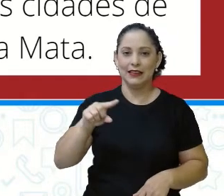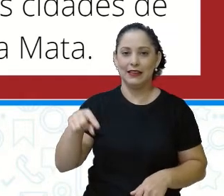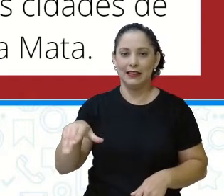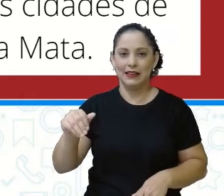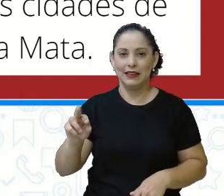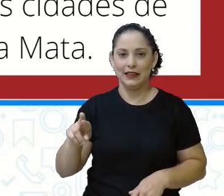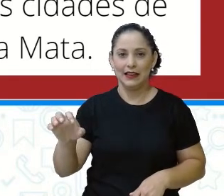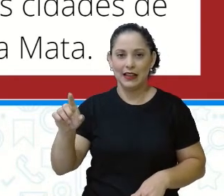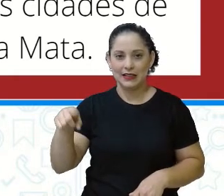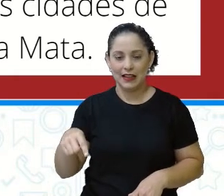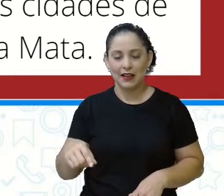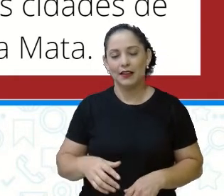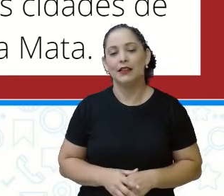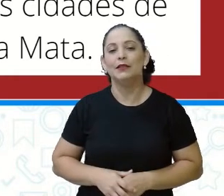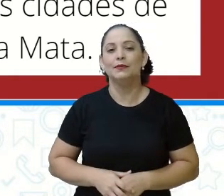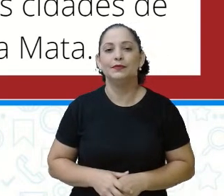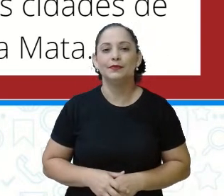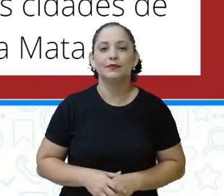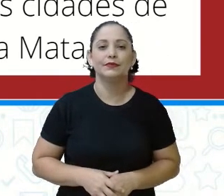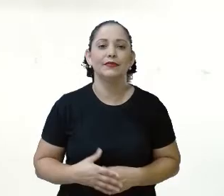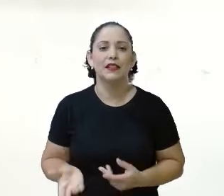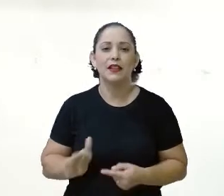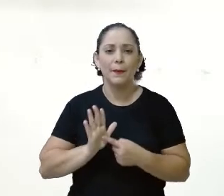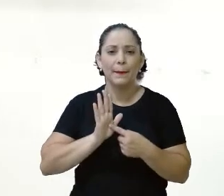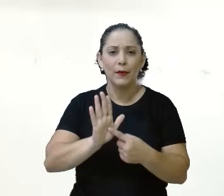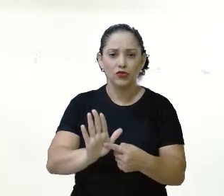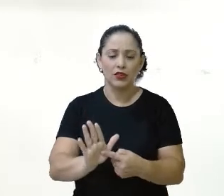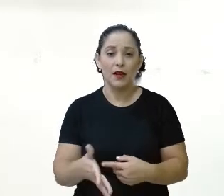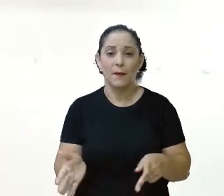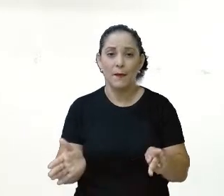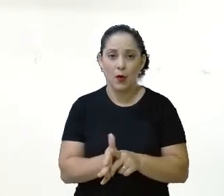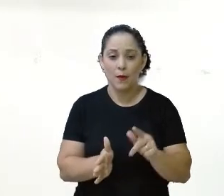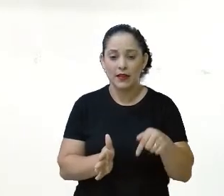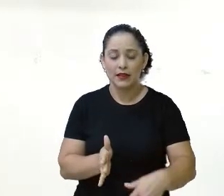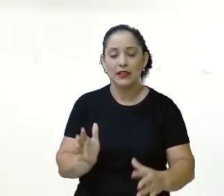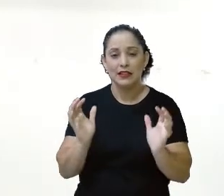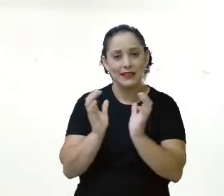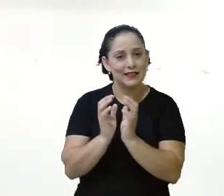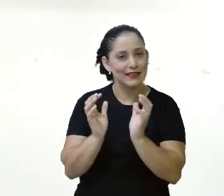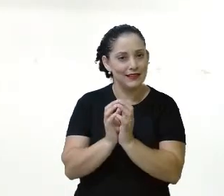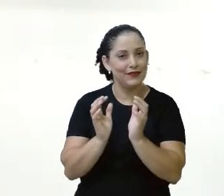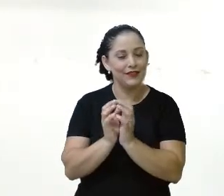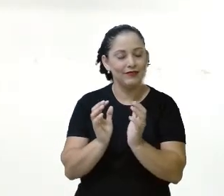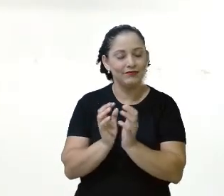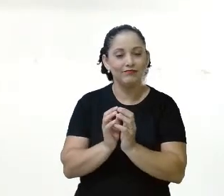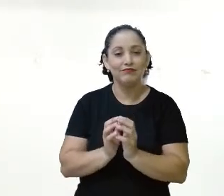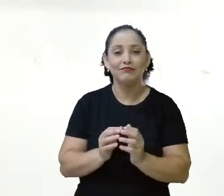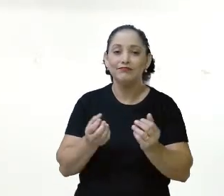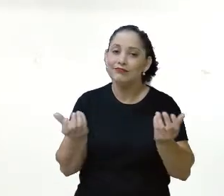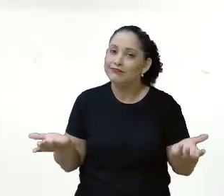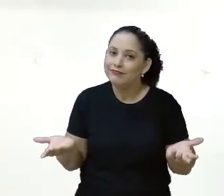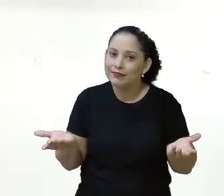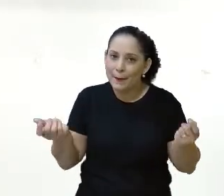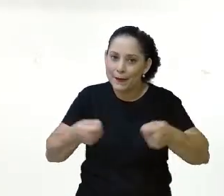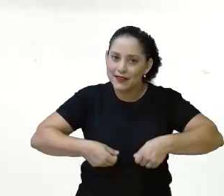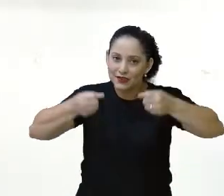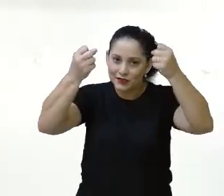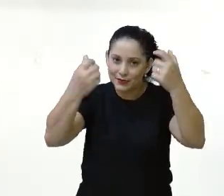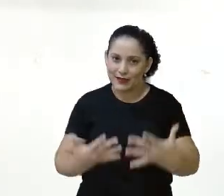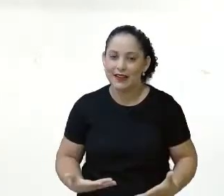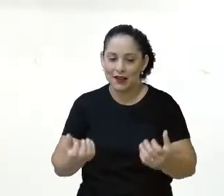falando de manifestações culturais de Recife, eu não poderia deixar de falar sobre o